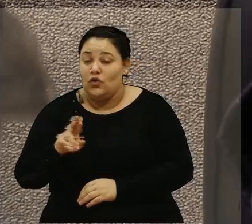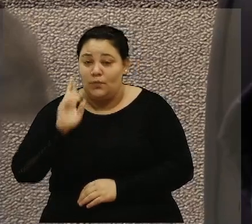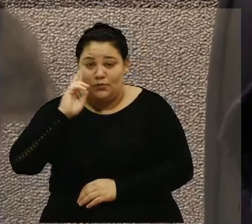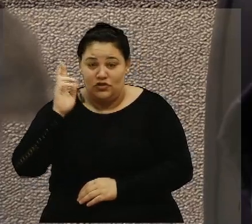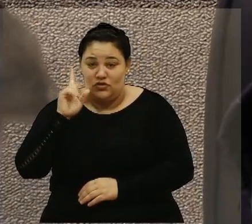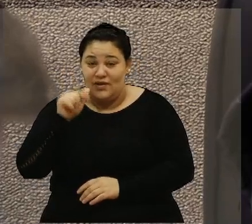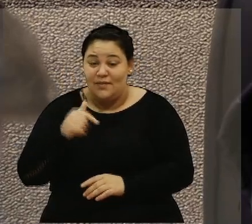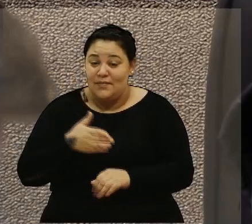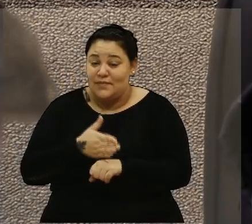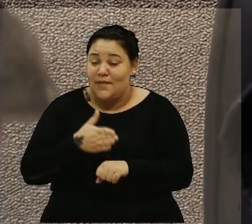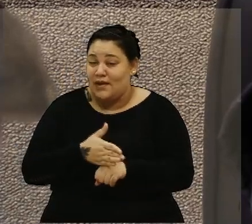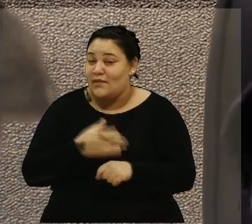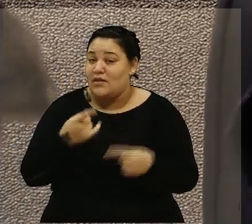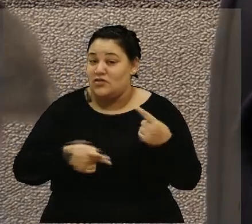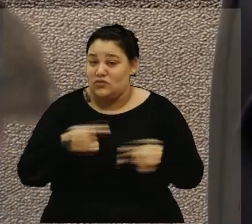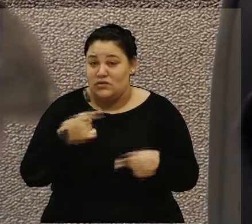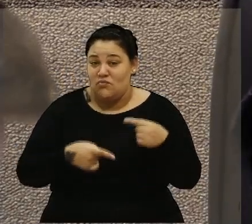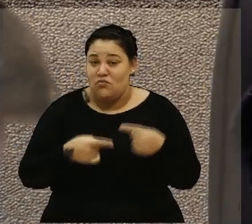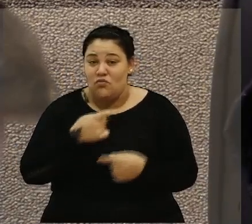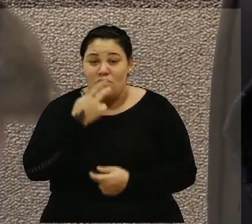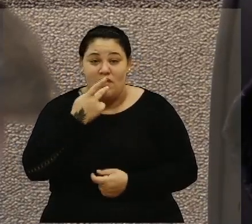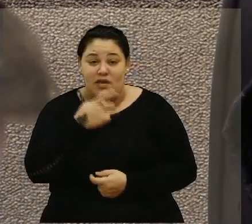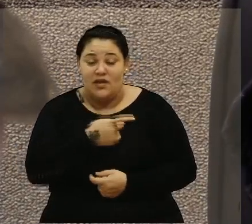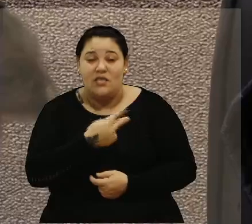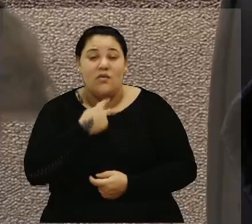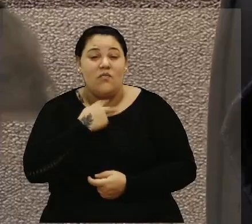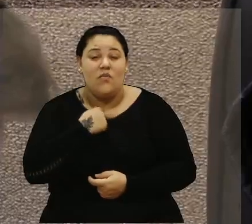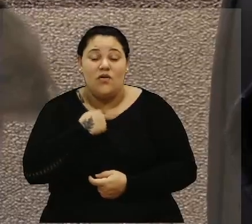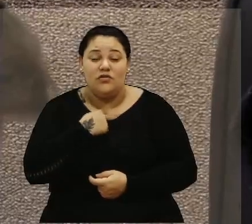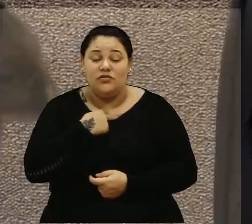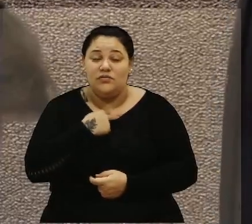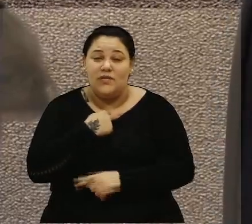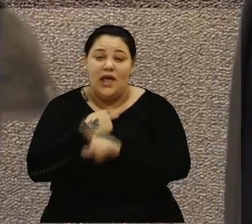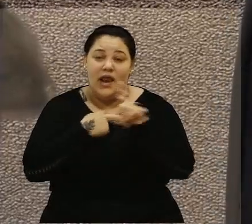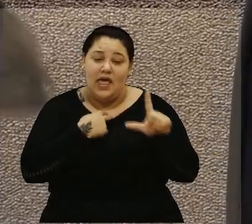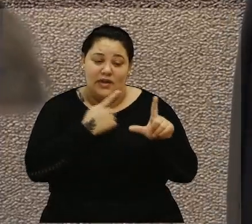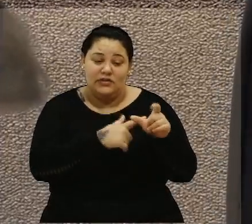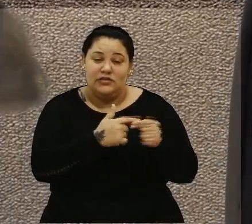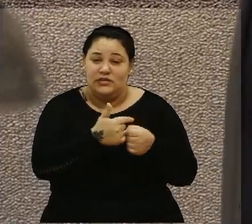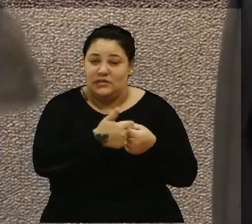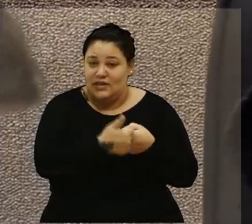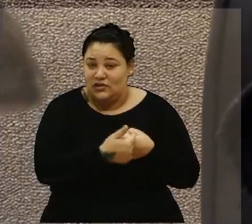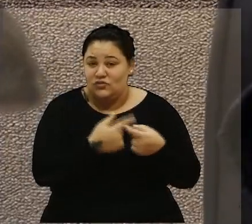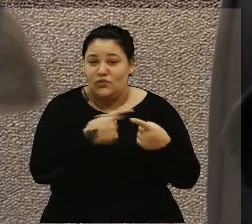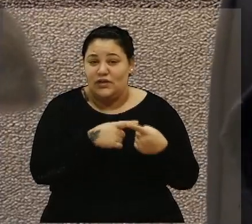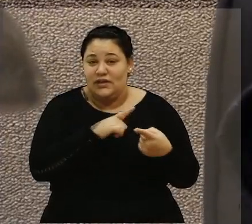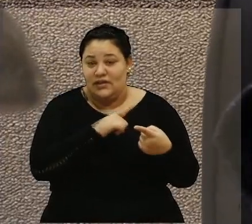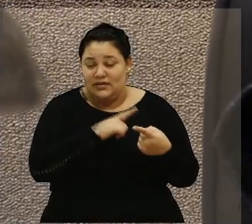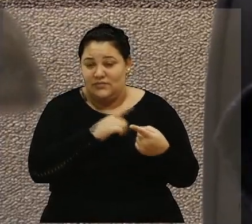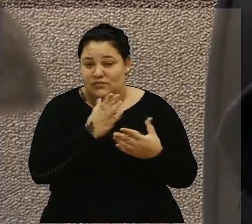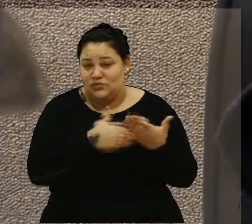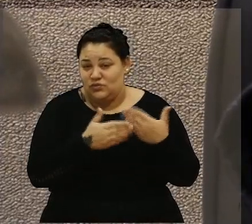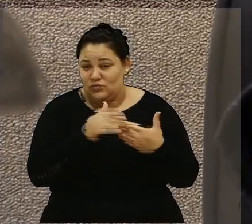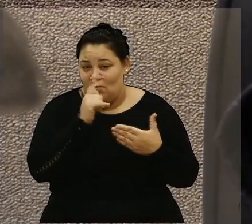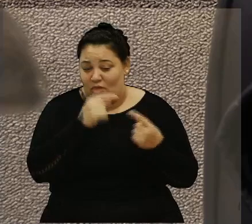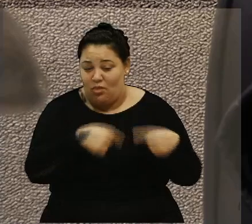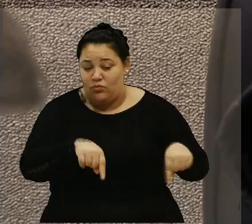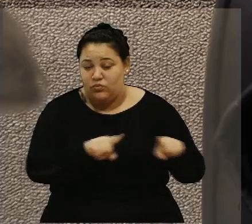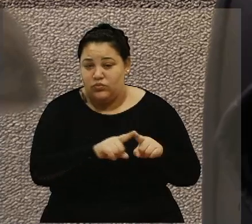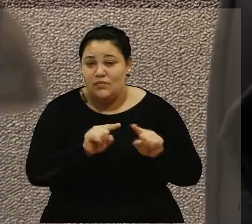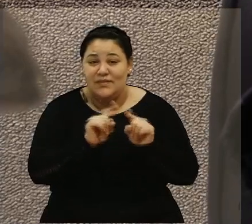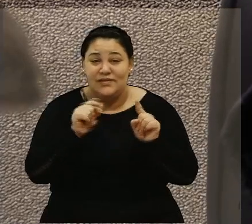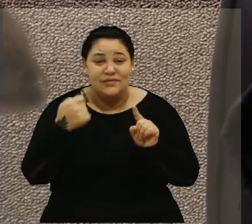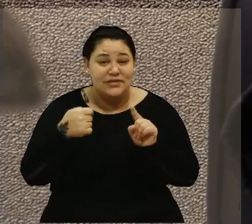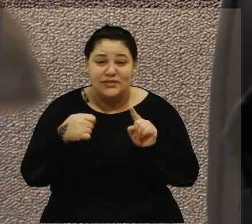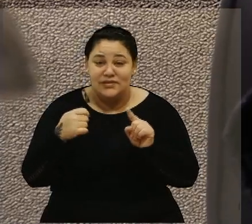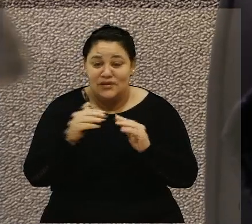que não pode ser para a zona leste da cidade, por conta de todos esses mananciais. Penso que as coisas têm que andar concatenadas, vereador.